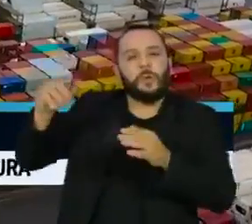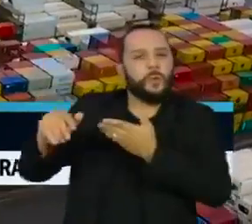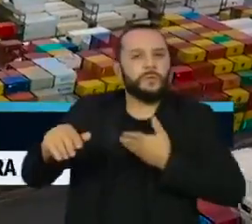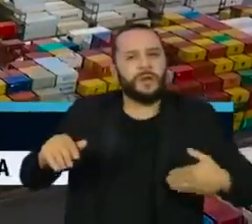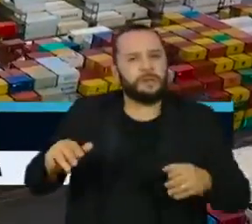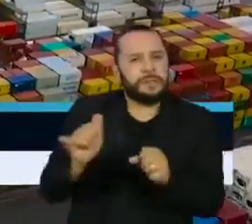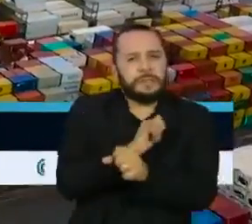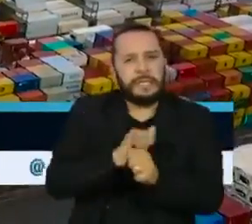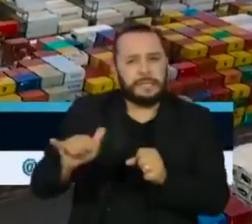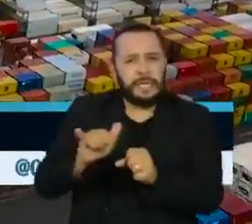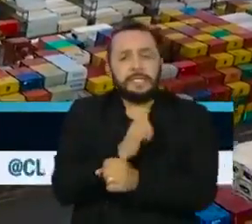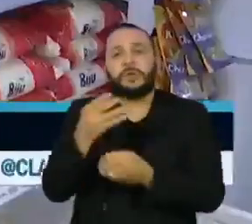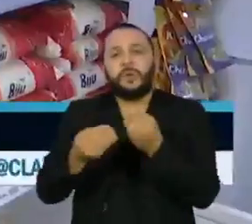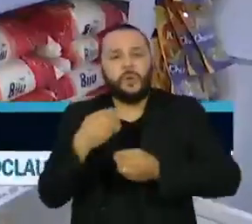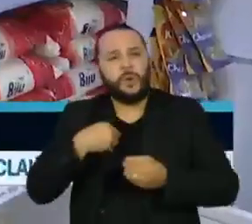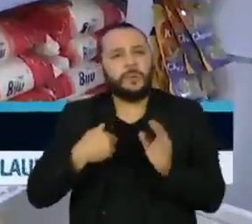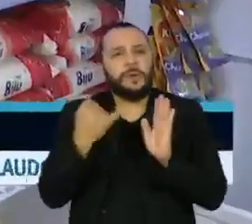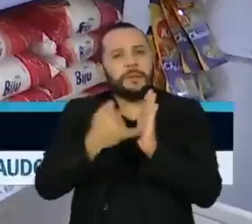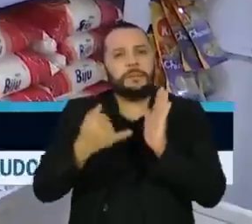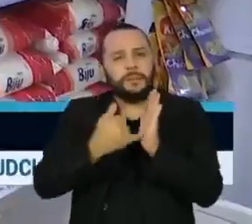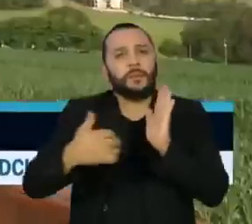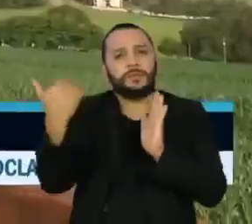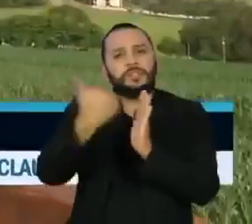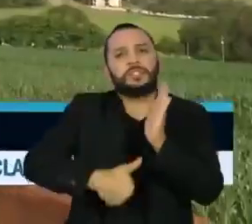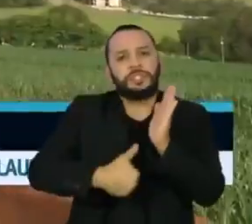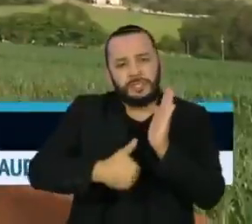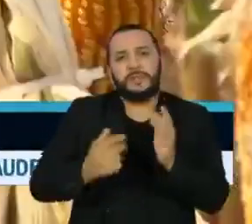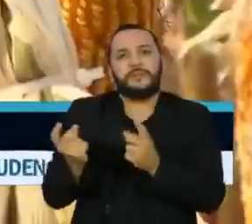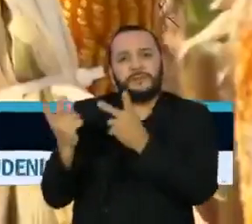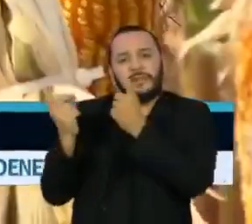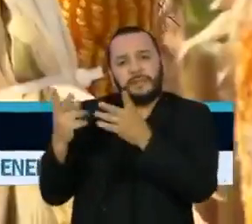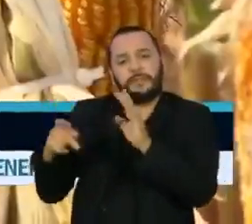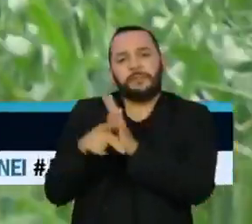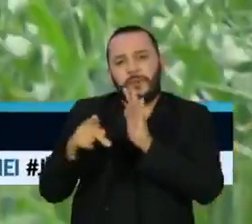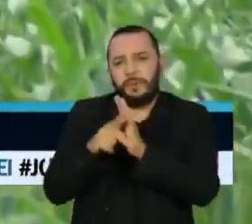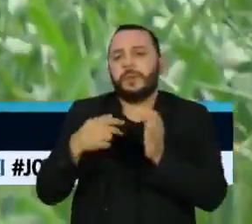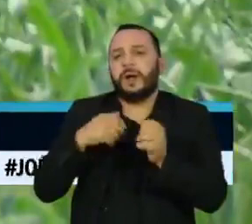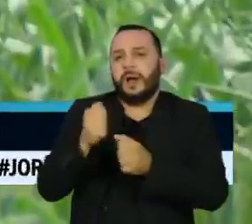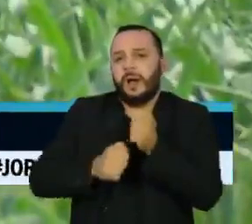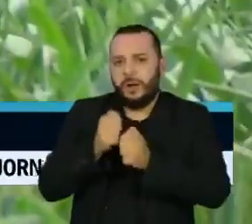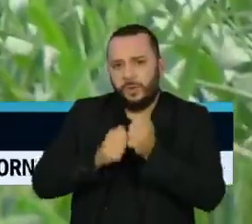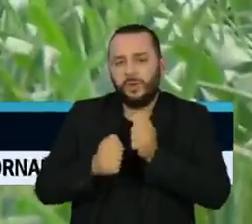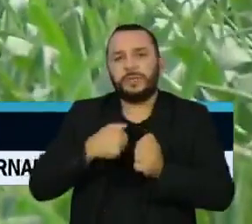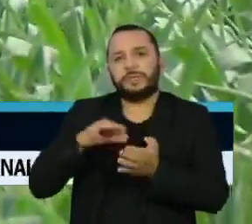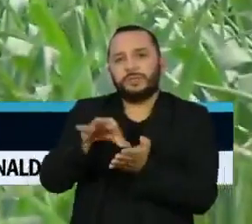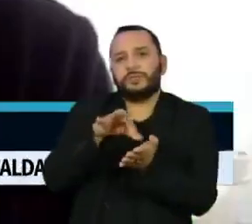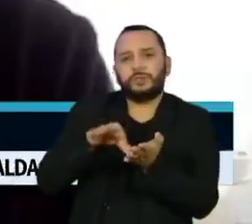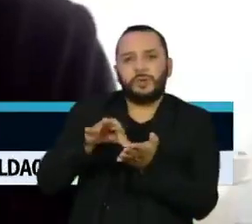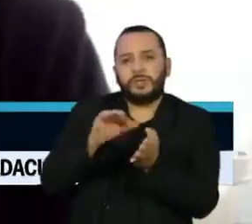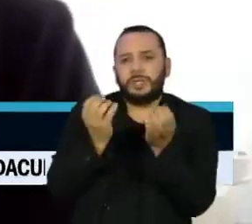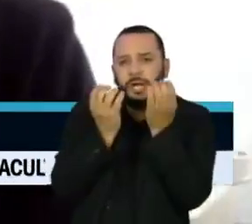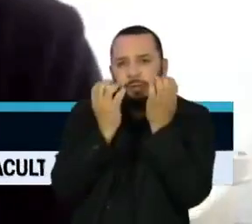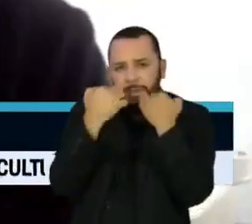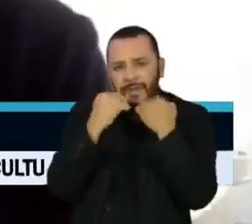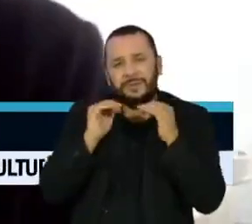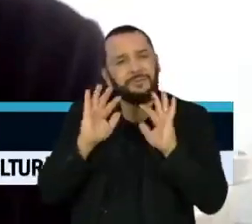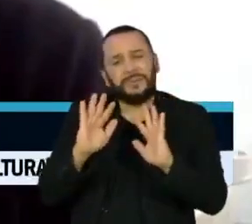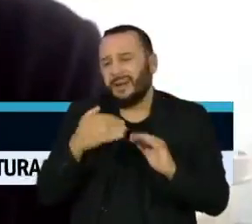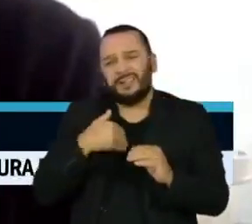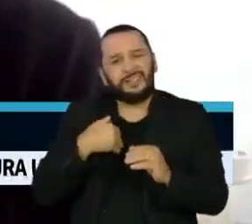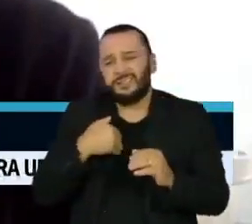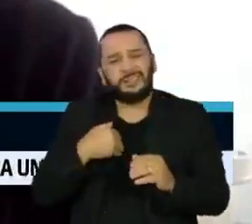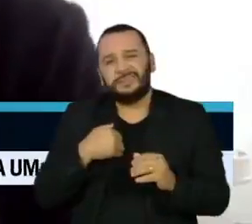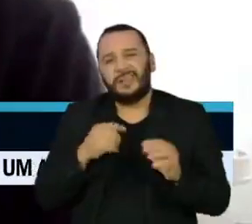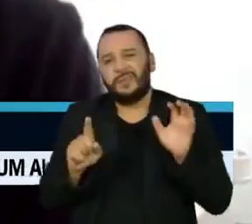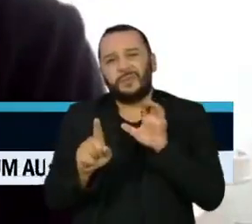a isenção de impostos para importação de arroz, soja e milho, mas deu pouco resultado. Na verdade, a inflação